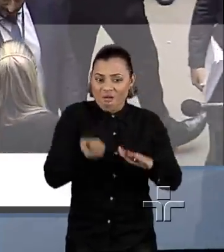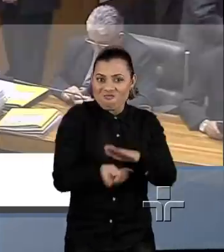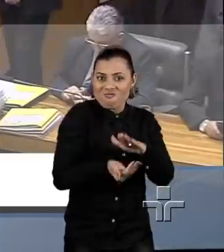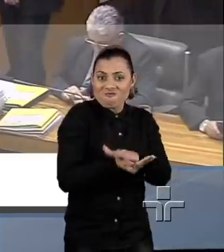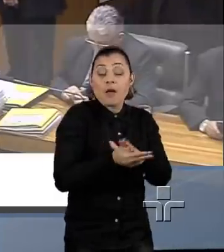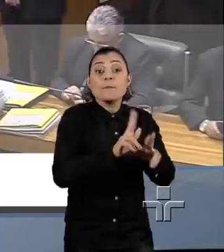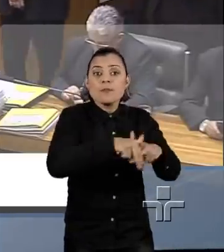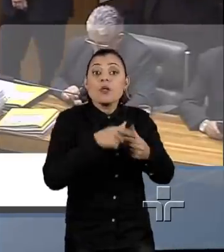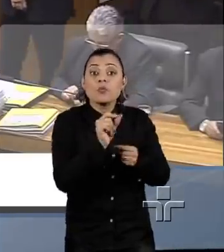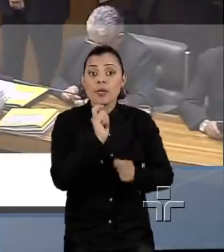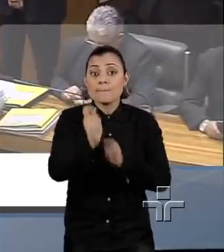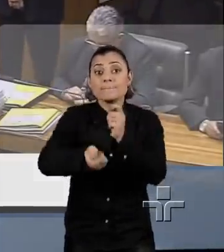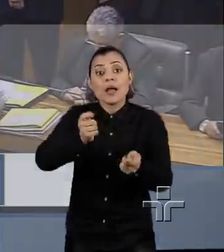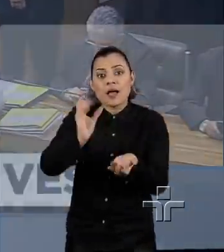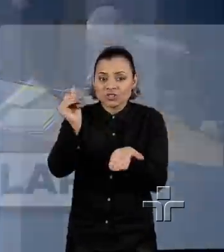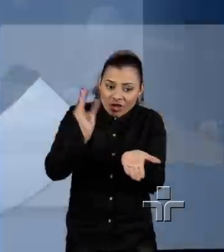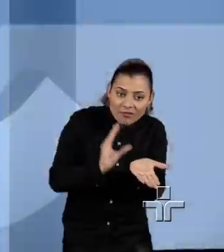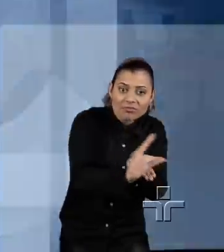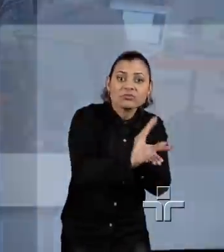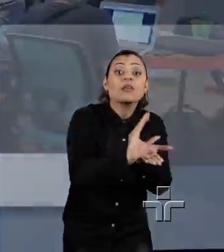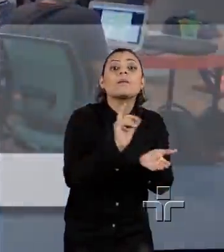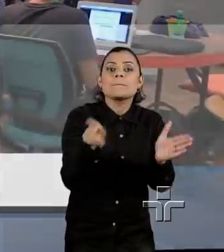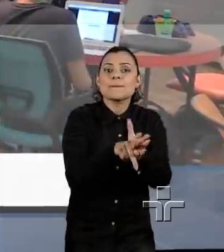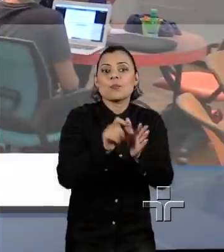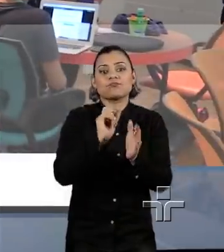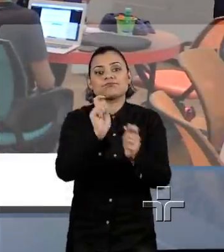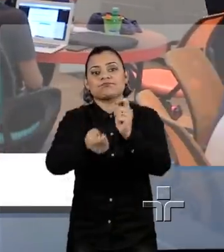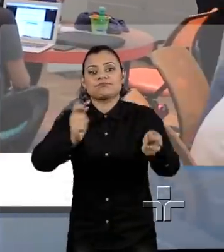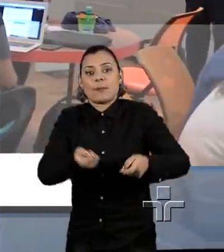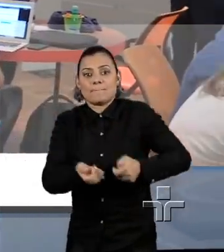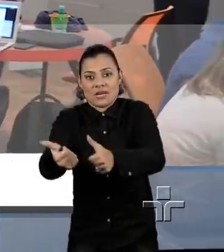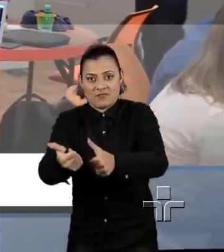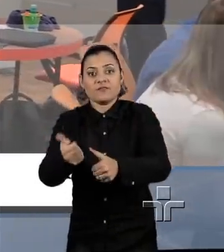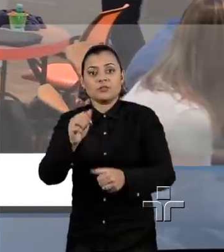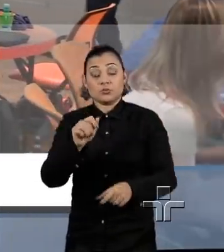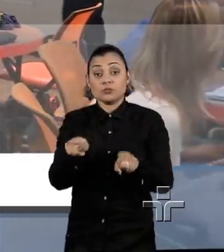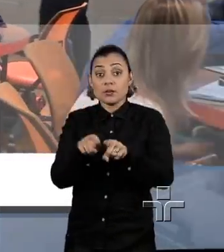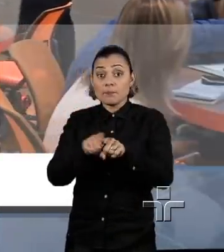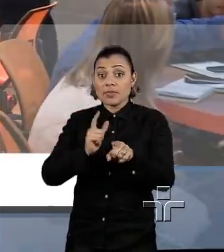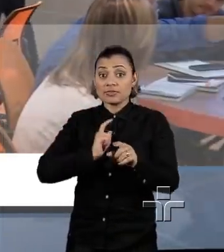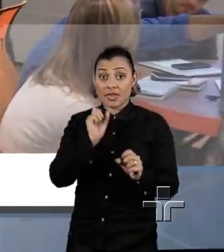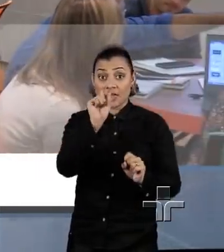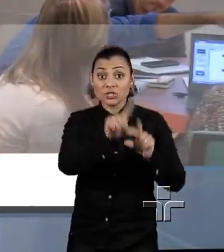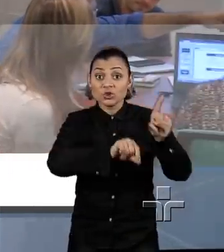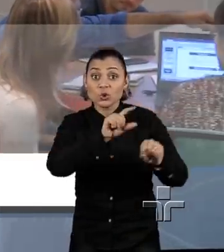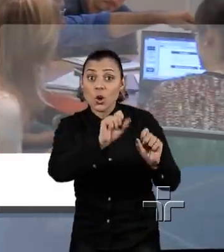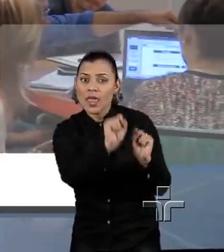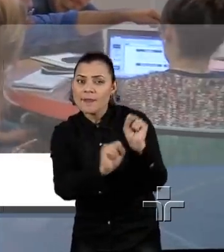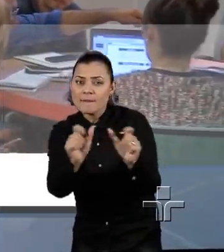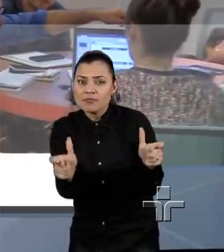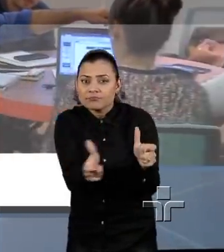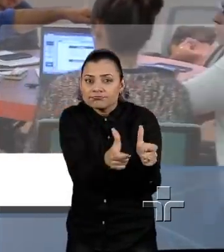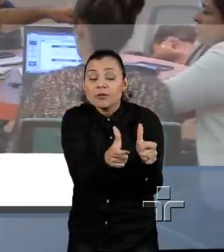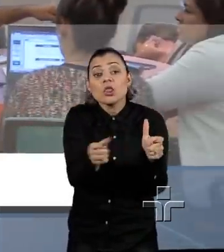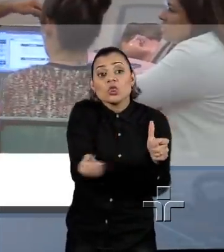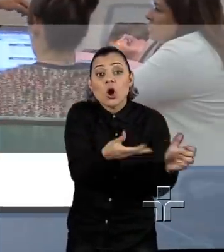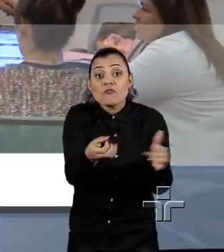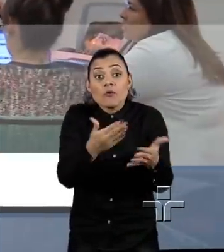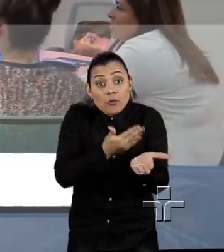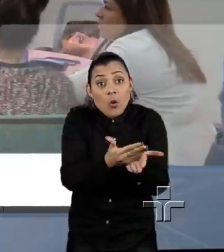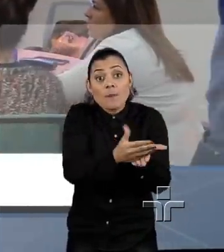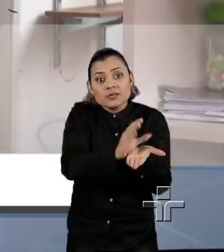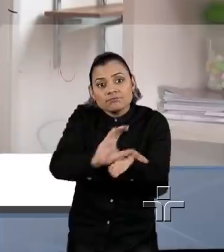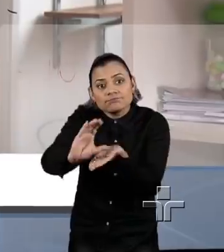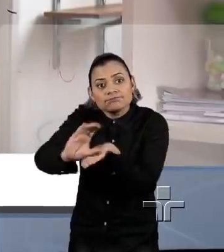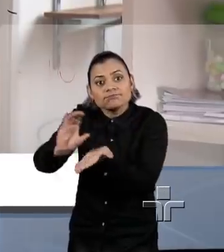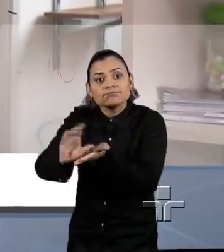governo pagar salários e benefícios. Um vestibular vai selecionar startups que poderão receber recursos para começarem a